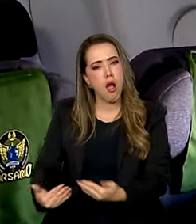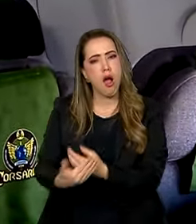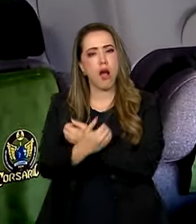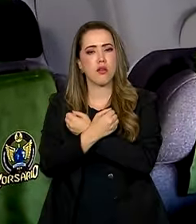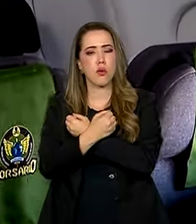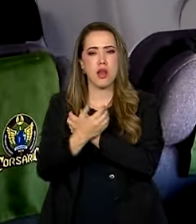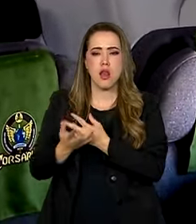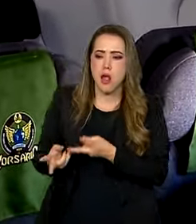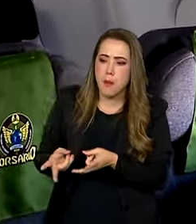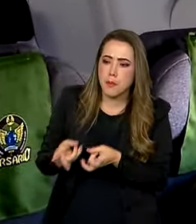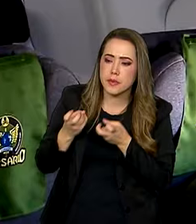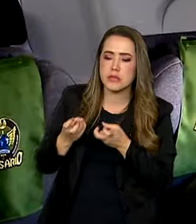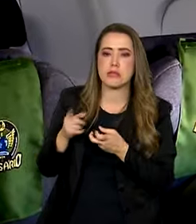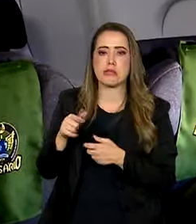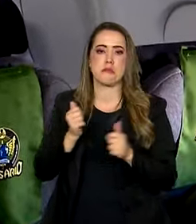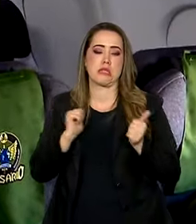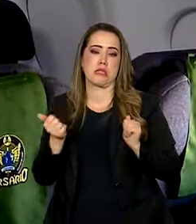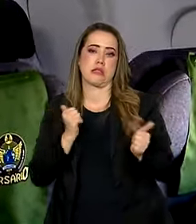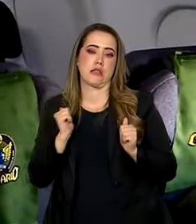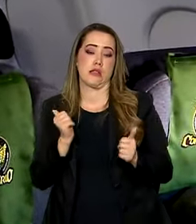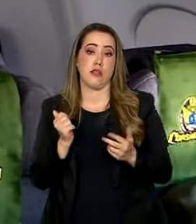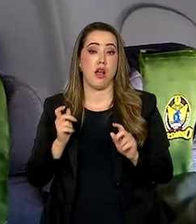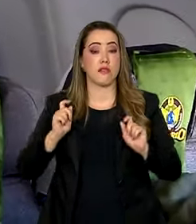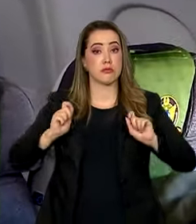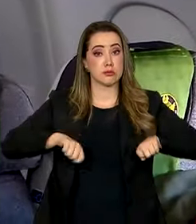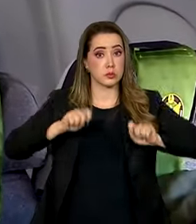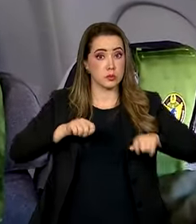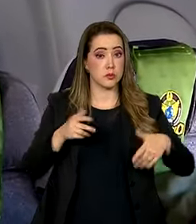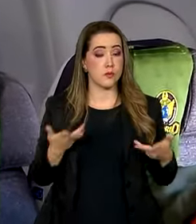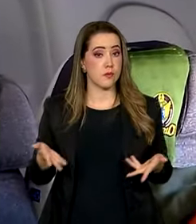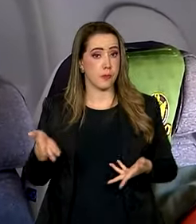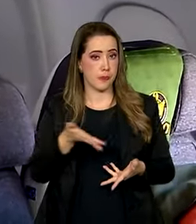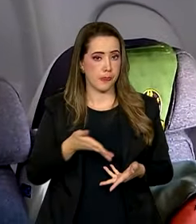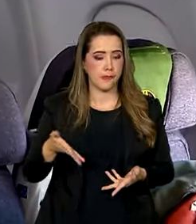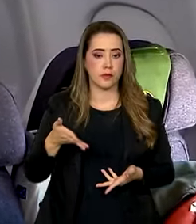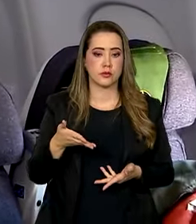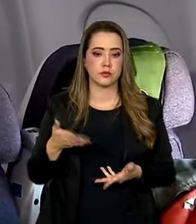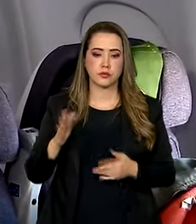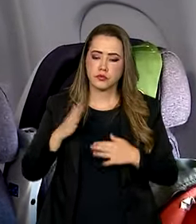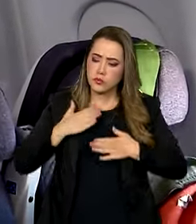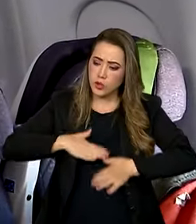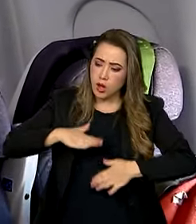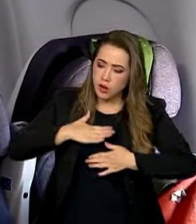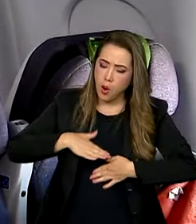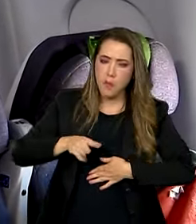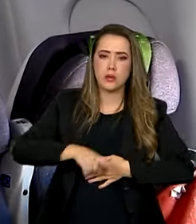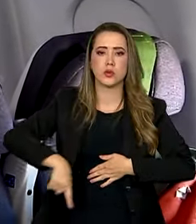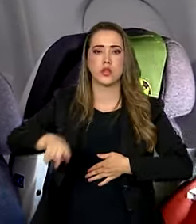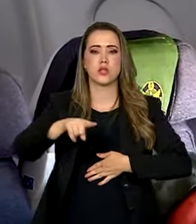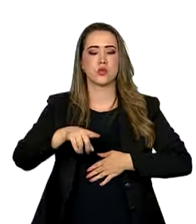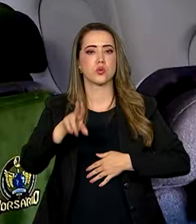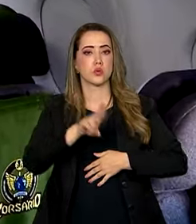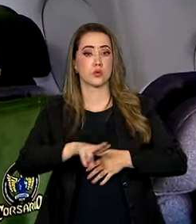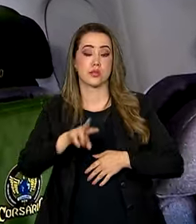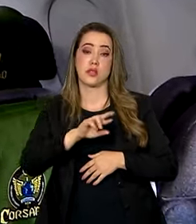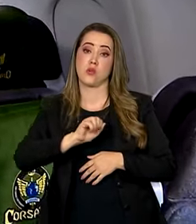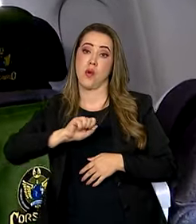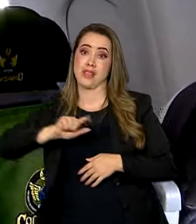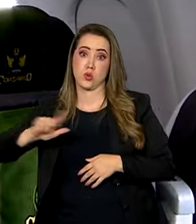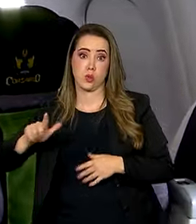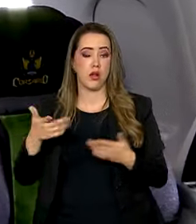as angústias e ansiedades, né, e de alguma forma estar aliviando isso através da racionalidade,